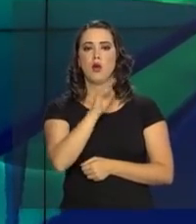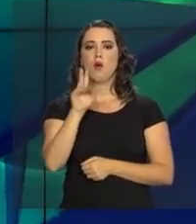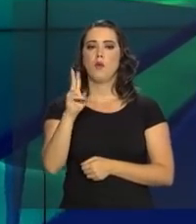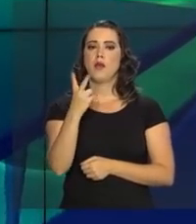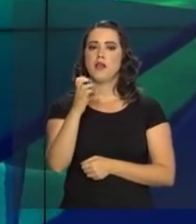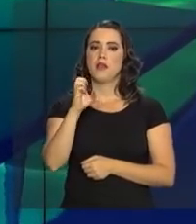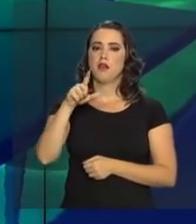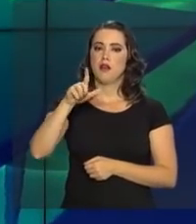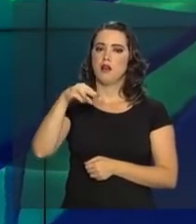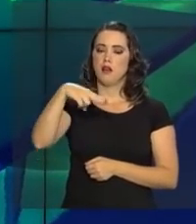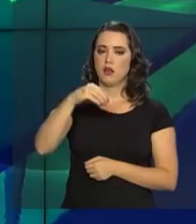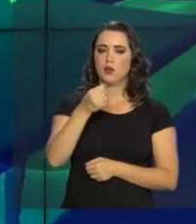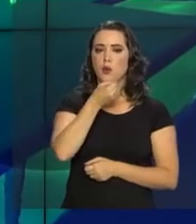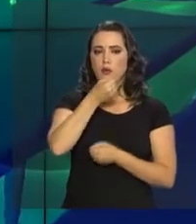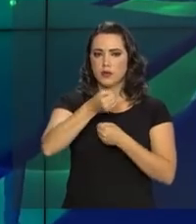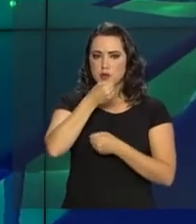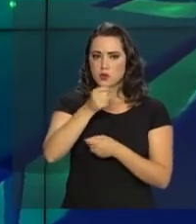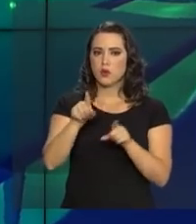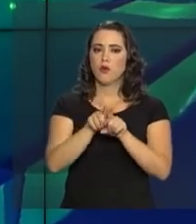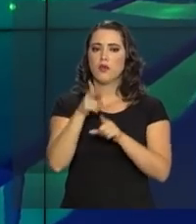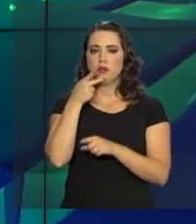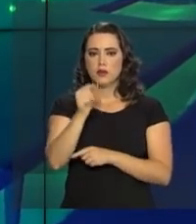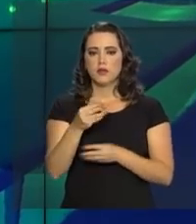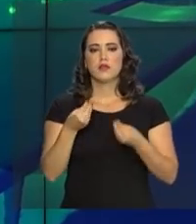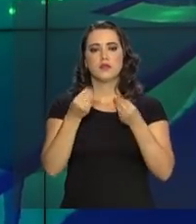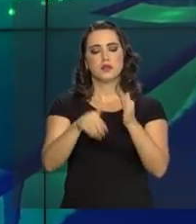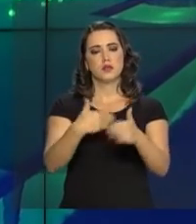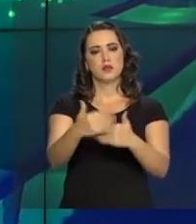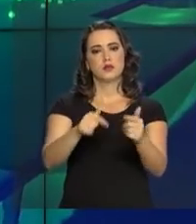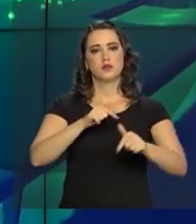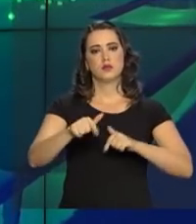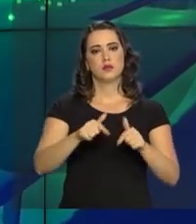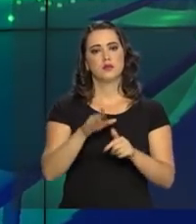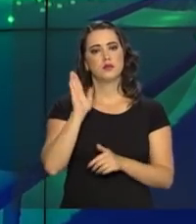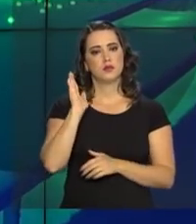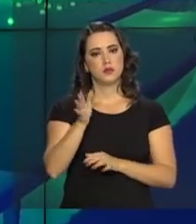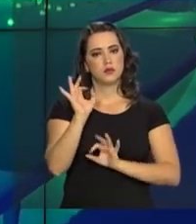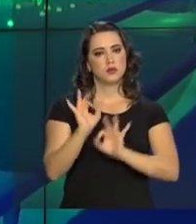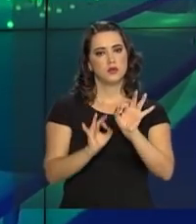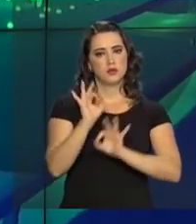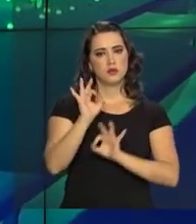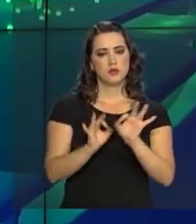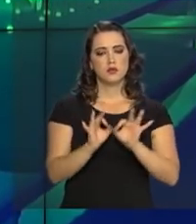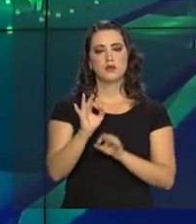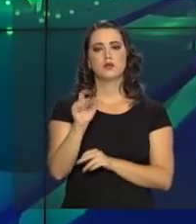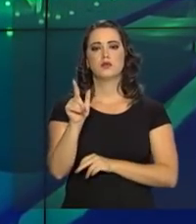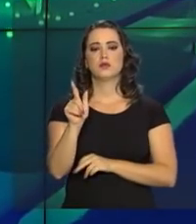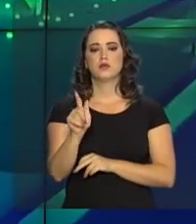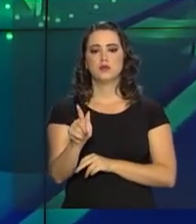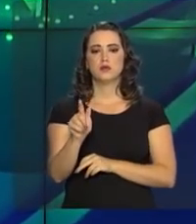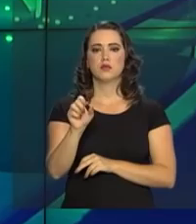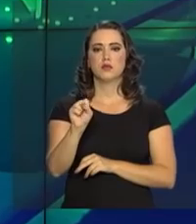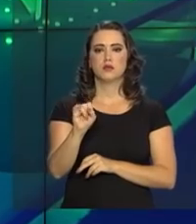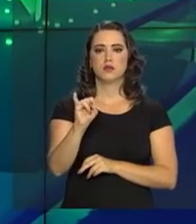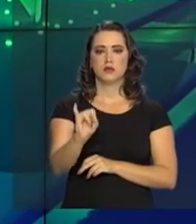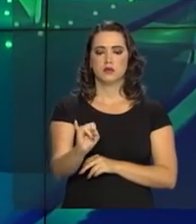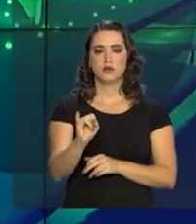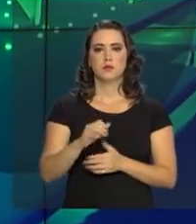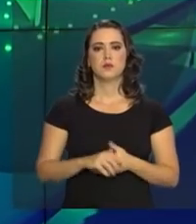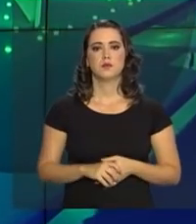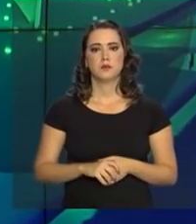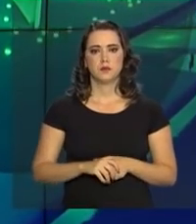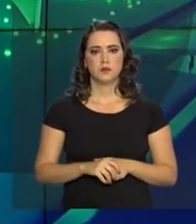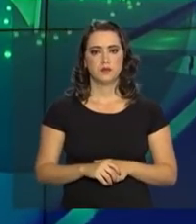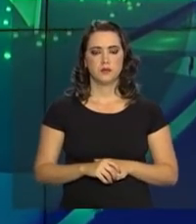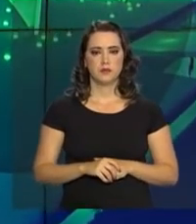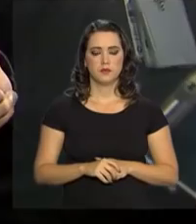institucional, conversou com jornalistas e disse que vai dar continuidade ao trabalho que já vem sendo estruturado pelo GSI.